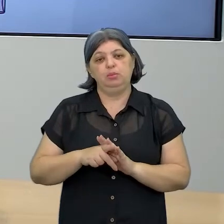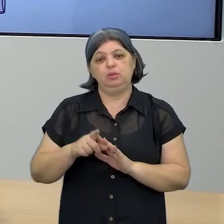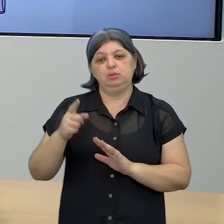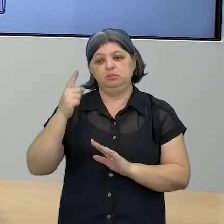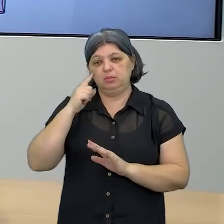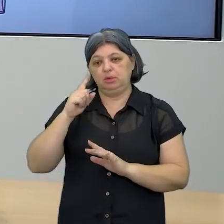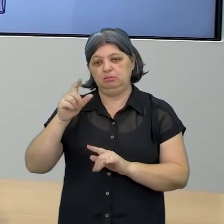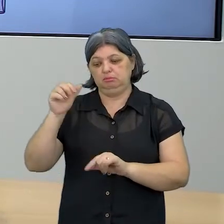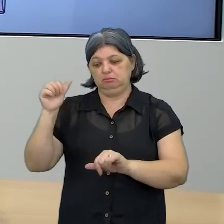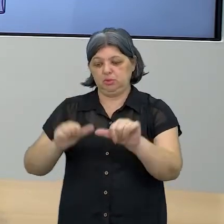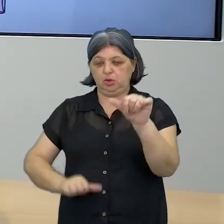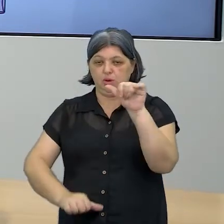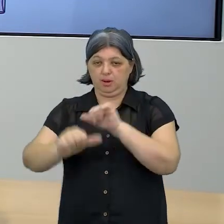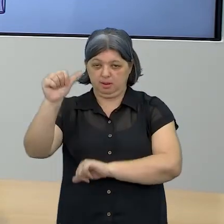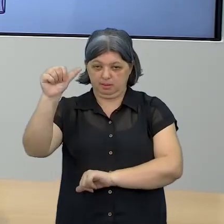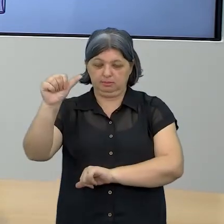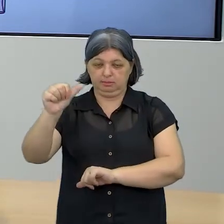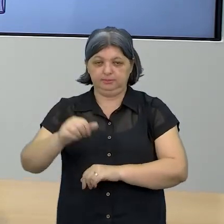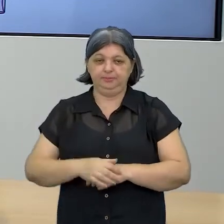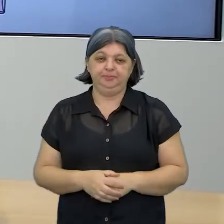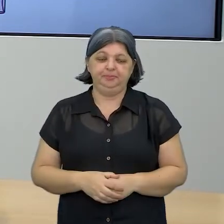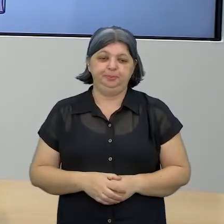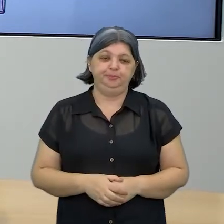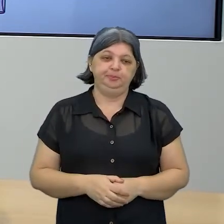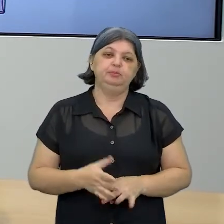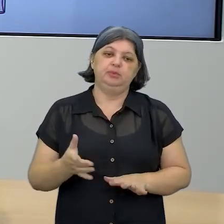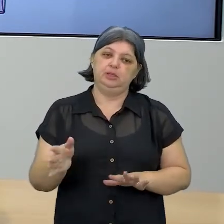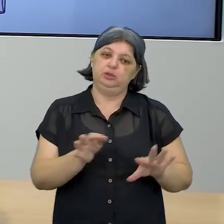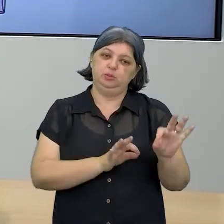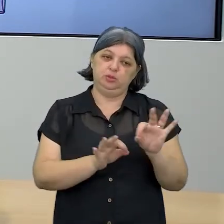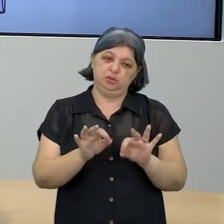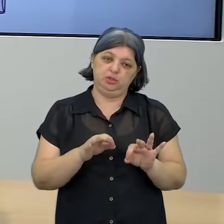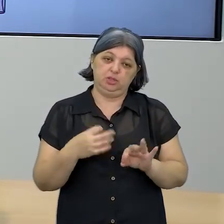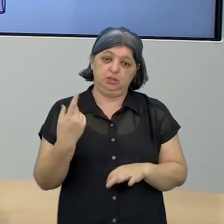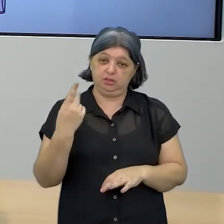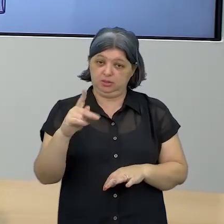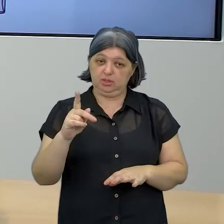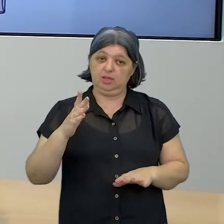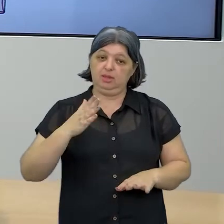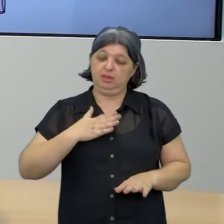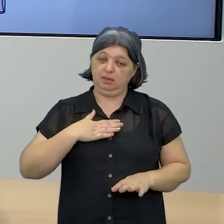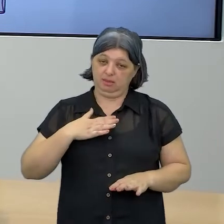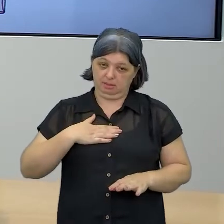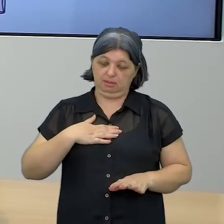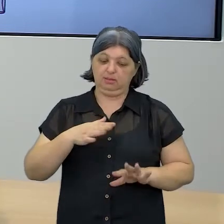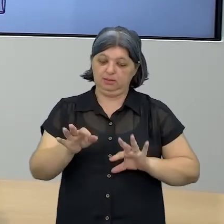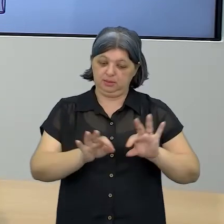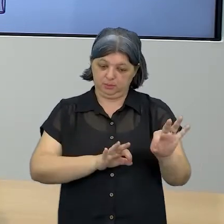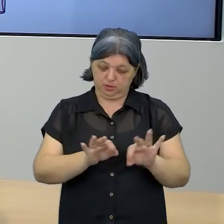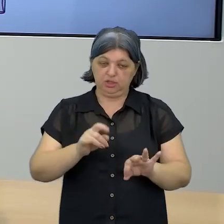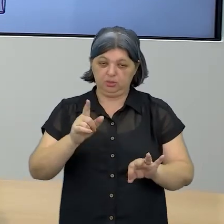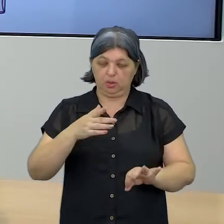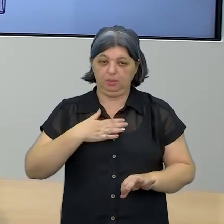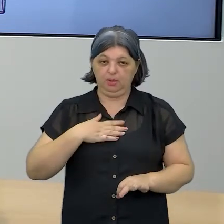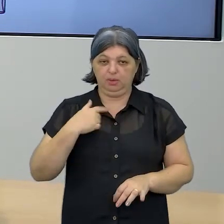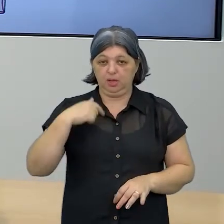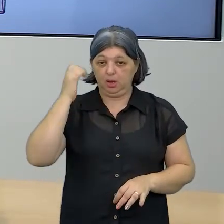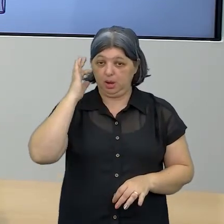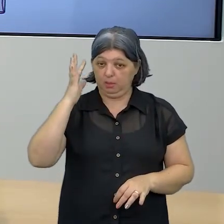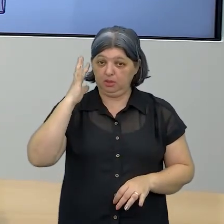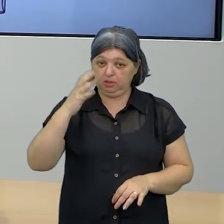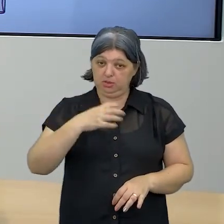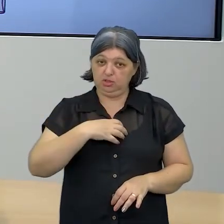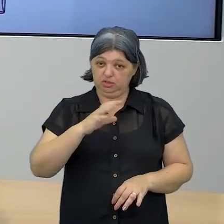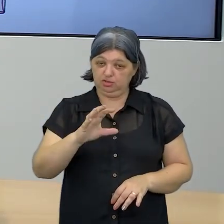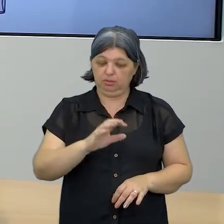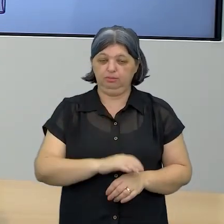lado, para cá, para essa região, mas daí o projeto é seu. Esse projeto aqui é meu e eu imaginei ele desta